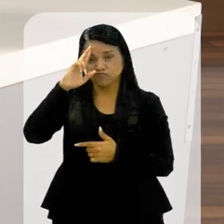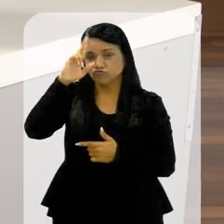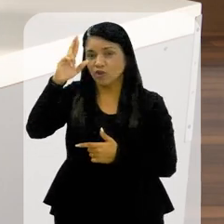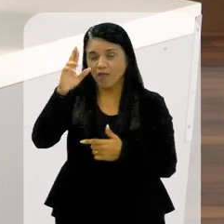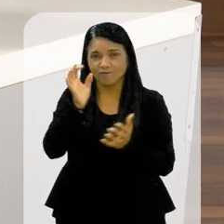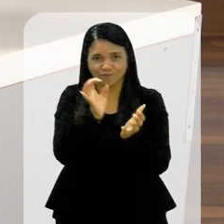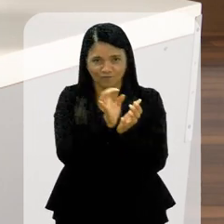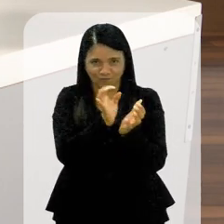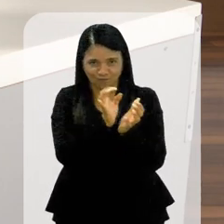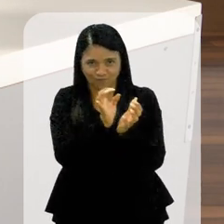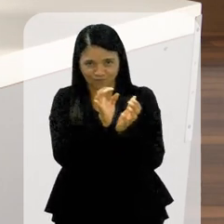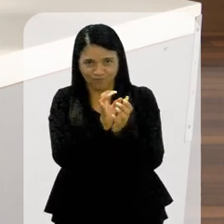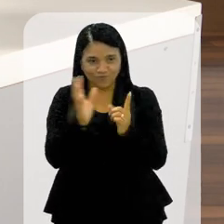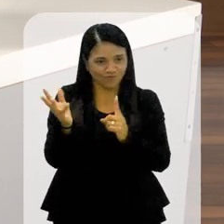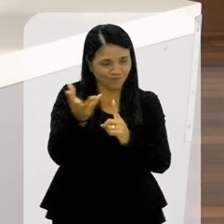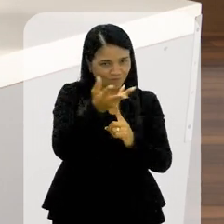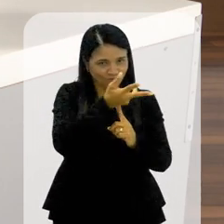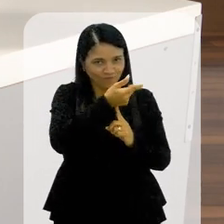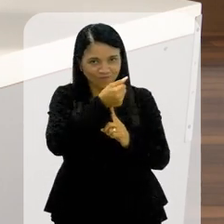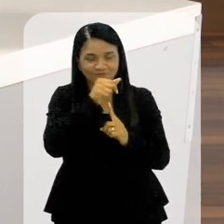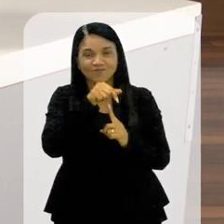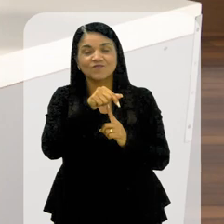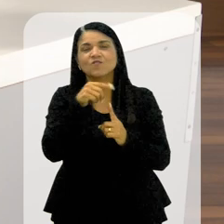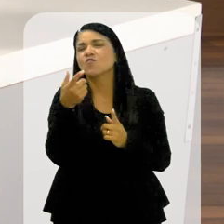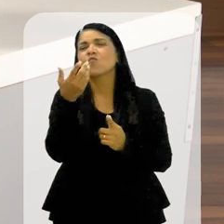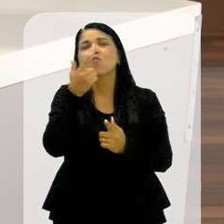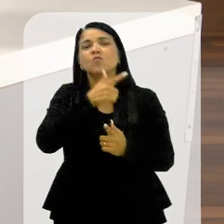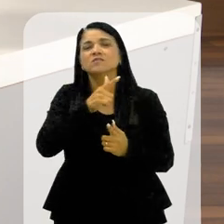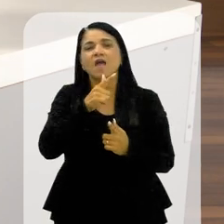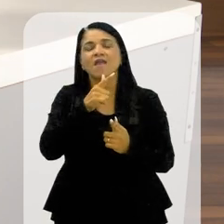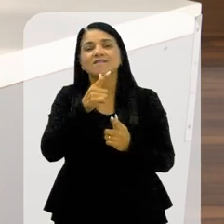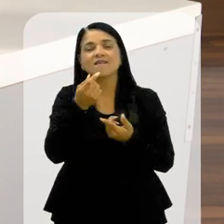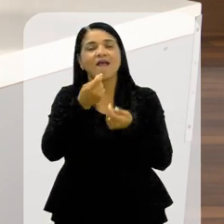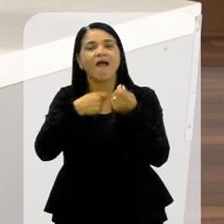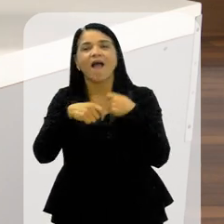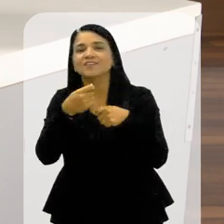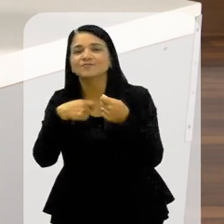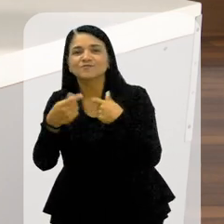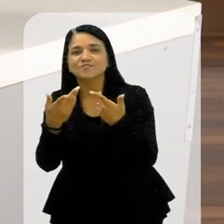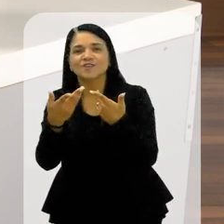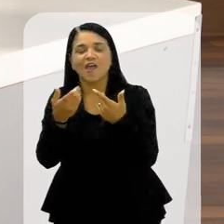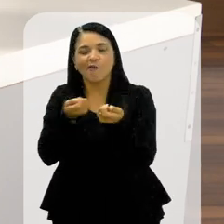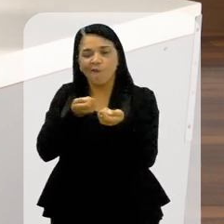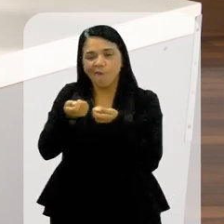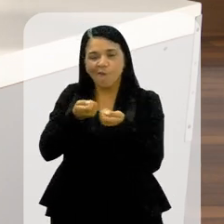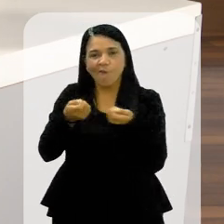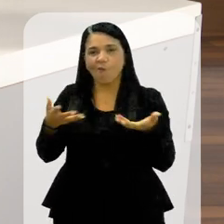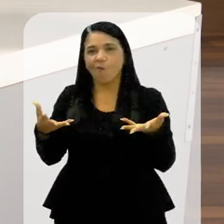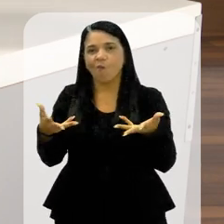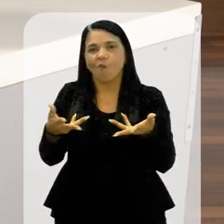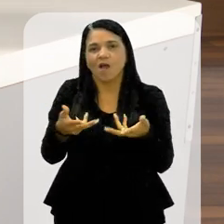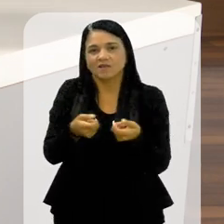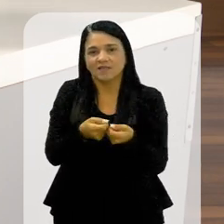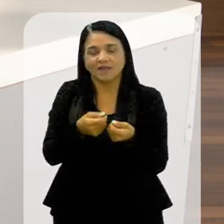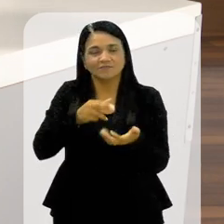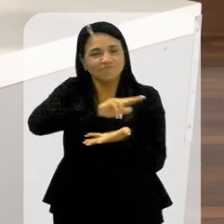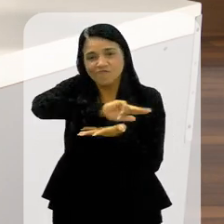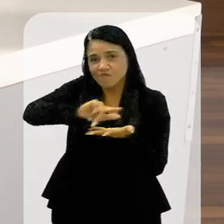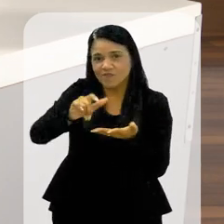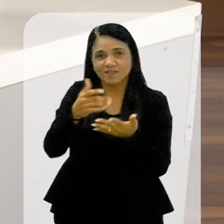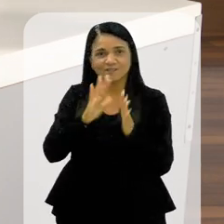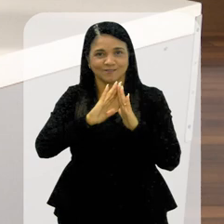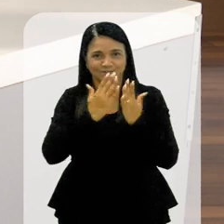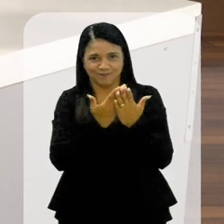você, que é o chefe da trupe, né, da trupe artística, como é que você consegue administrar e controlar a qualidade